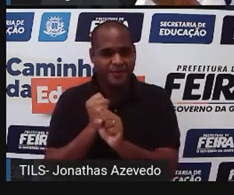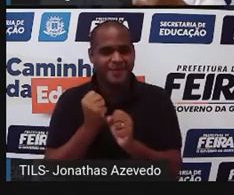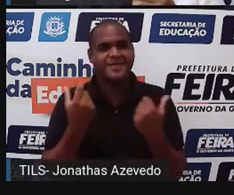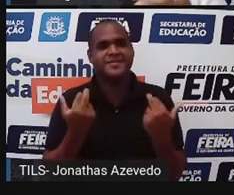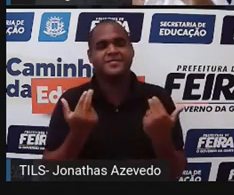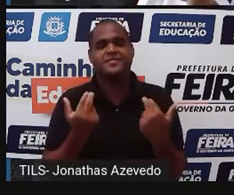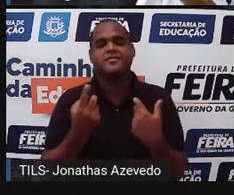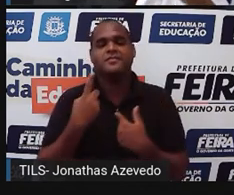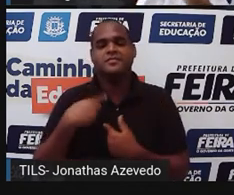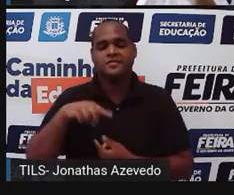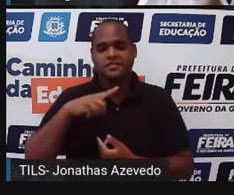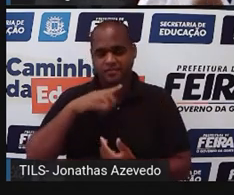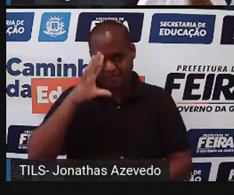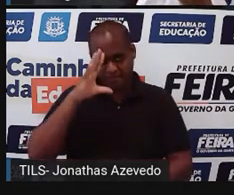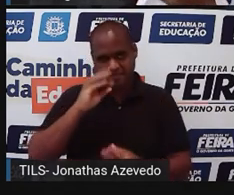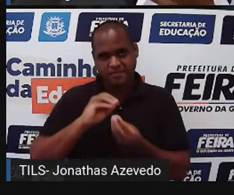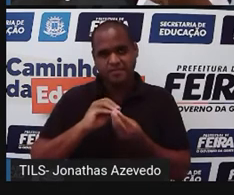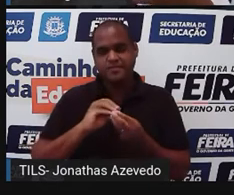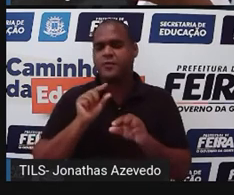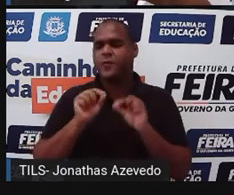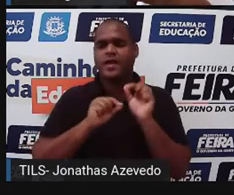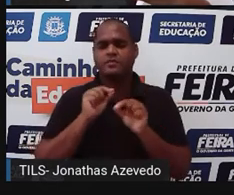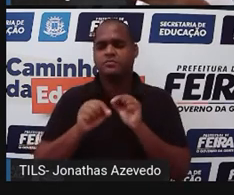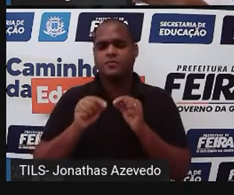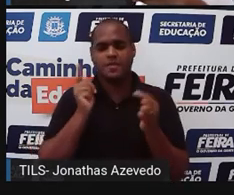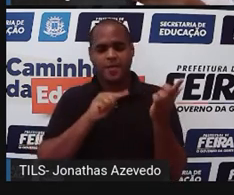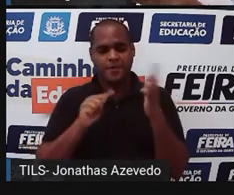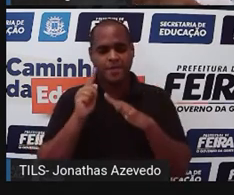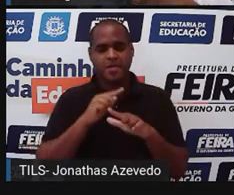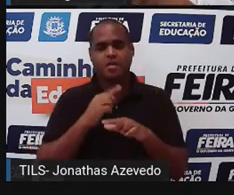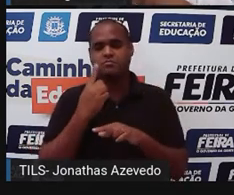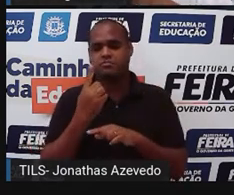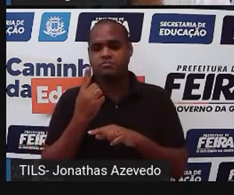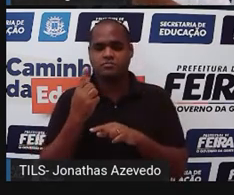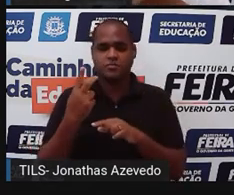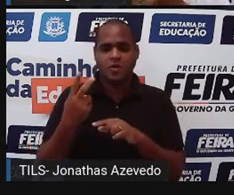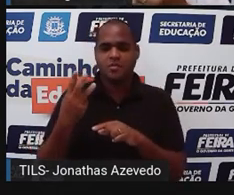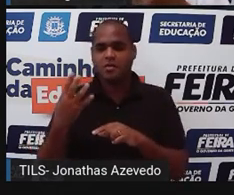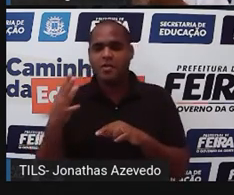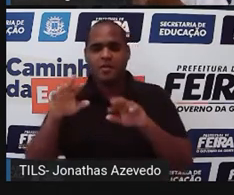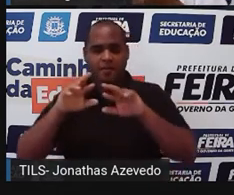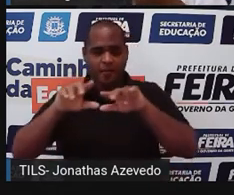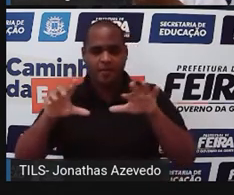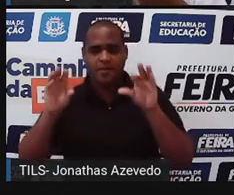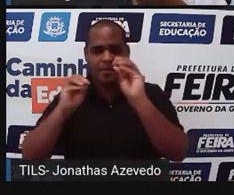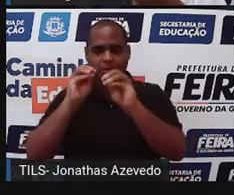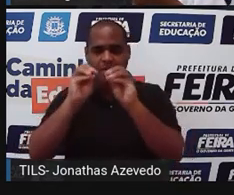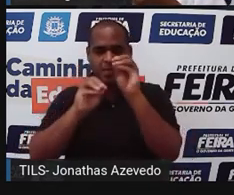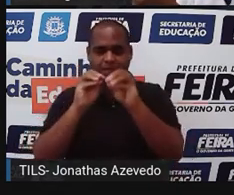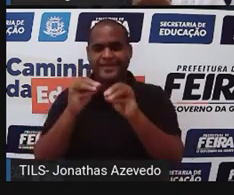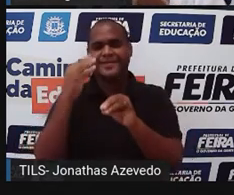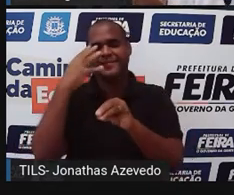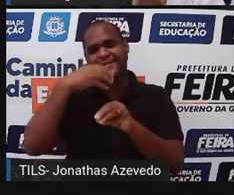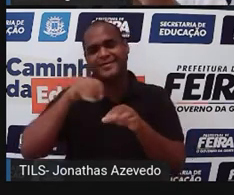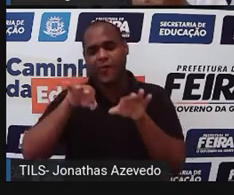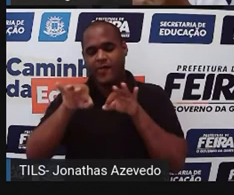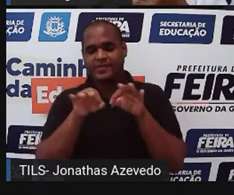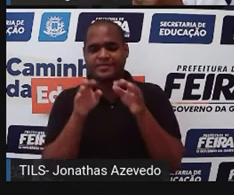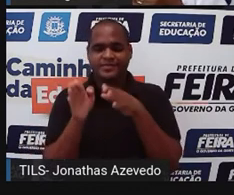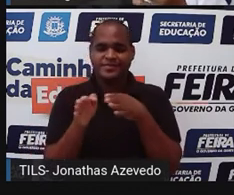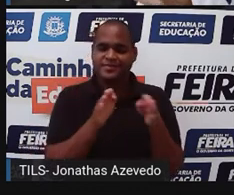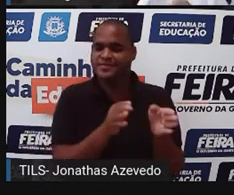se a gente mexendo e nos ali gente consegue colocar um por cima do outro e ficar um por cima do outro bonitinho